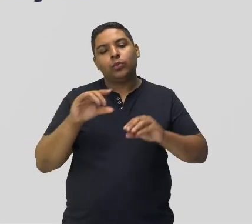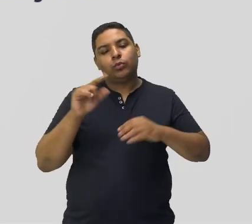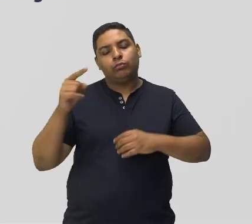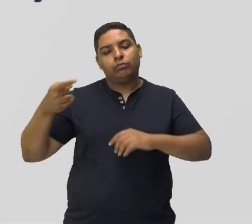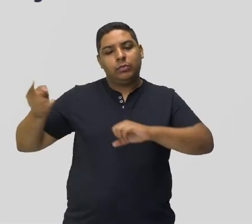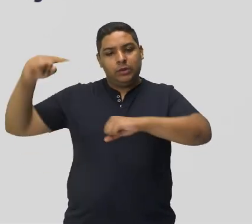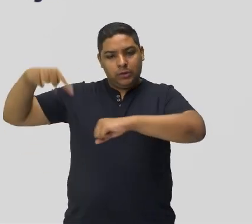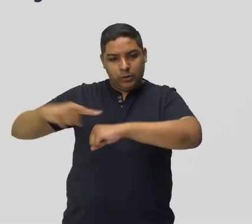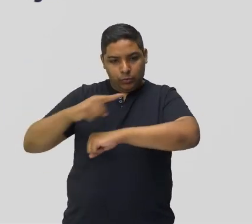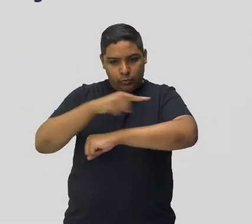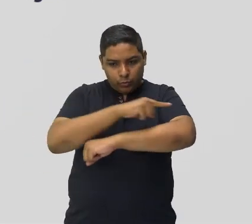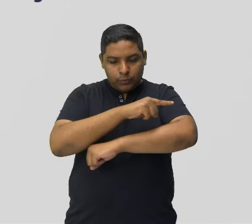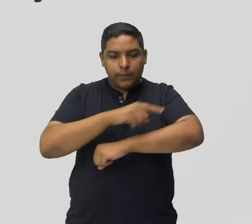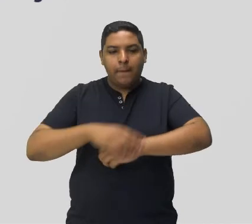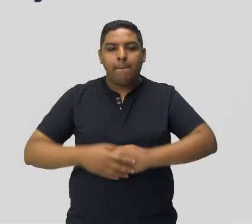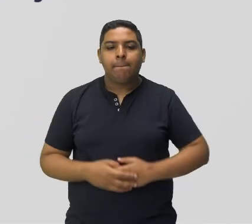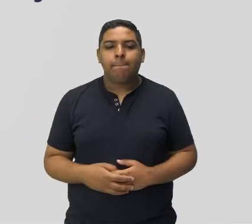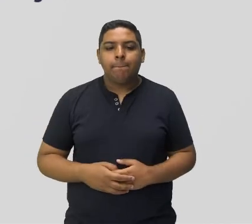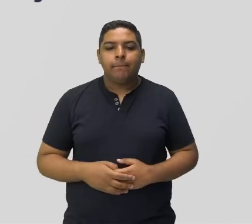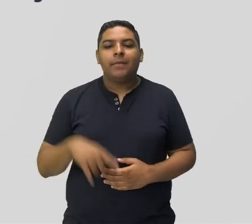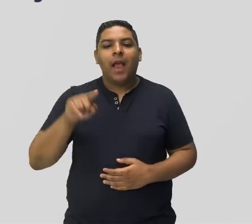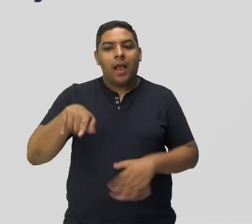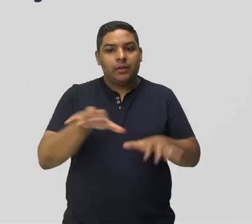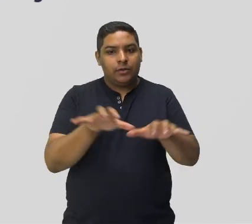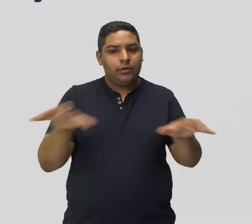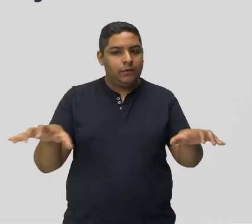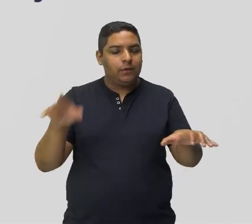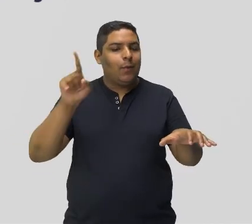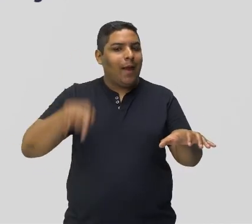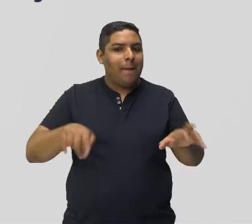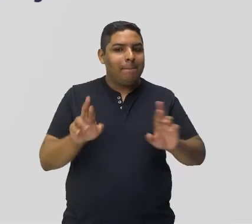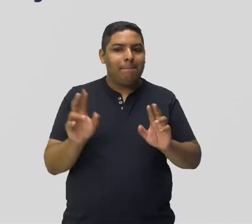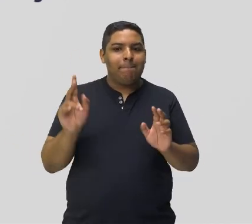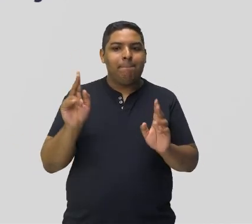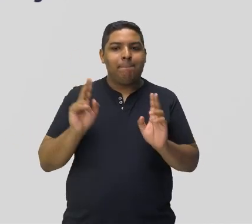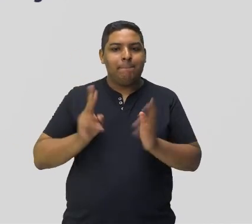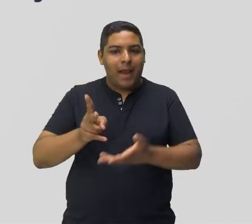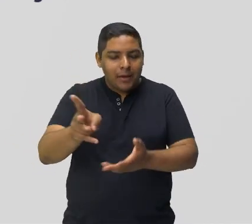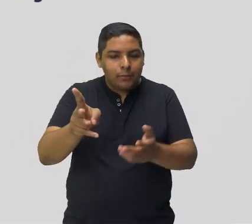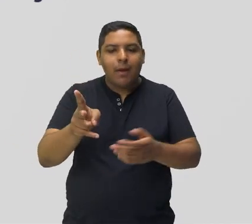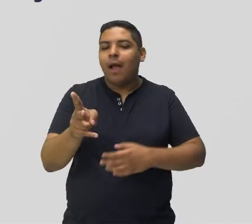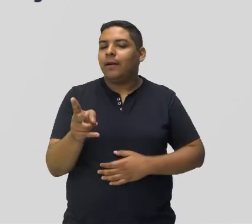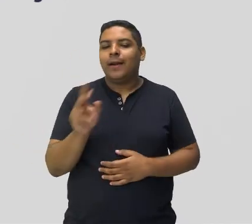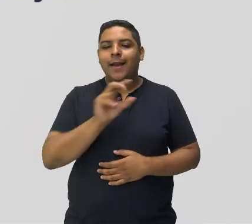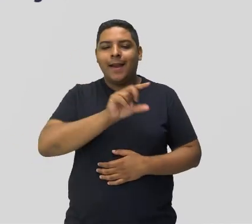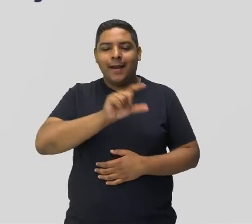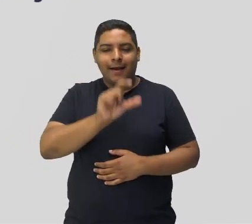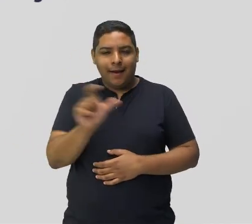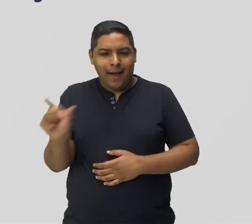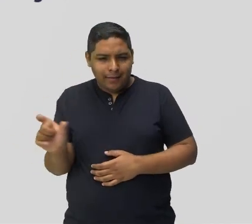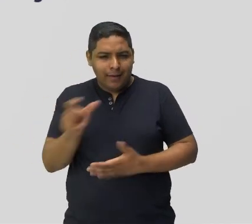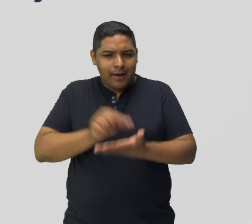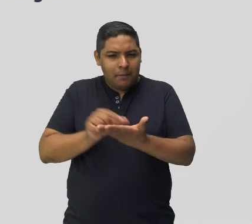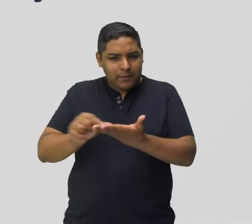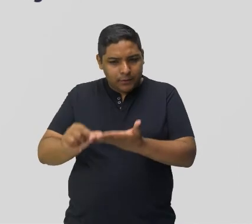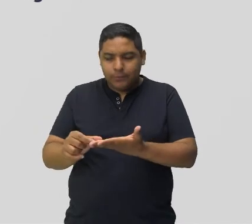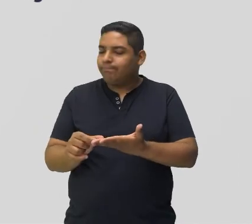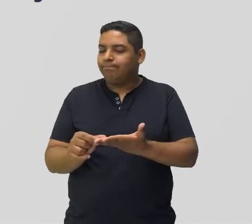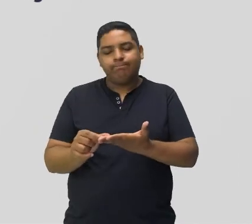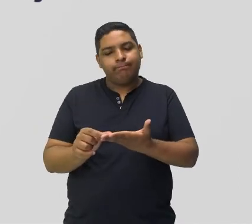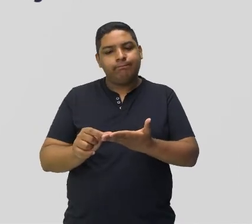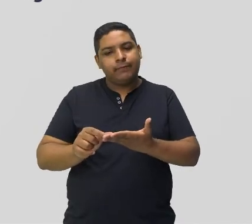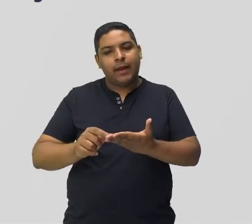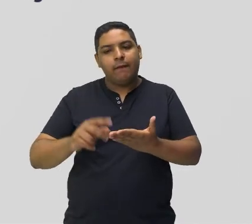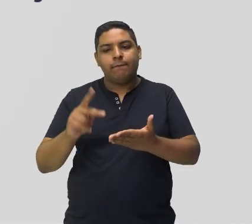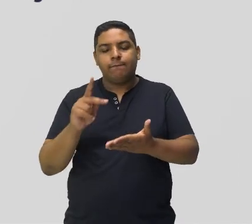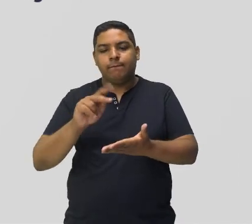se divide, então ela não é a mesma em cada capacitor da associação, sendo esta igual à DDP total do circuito.